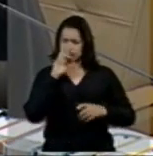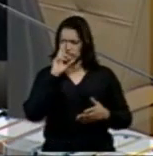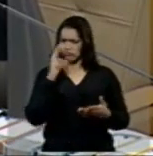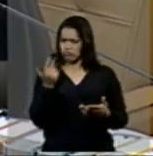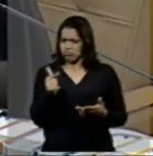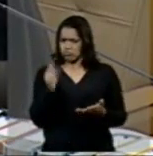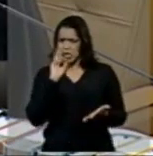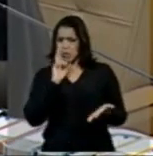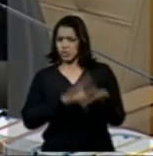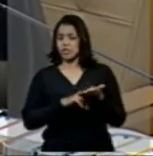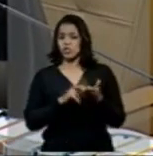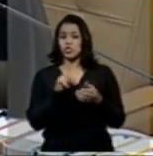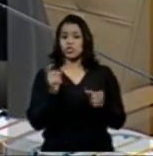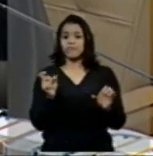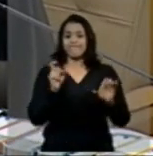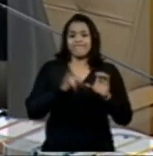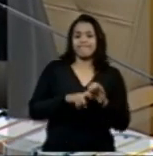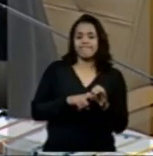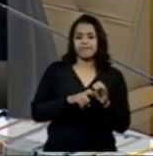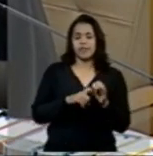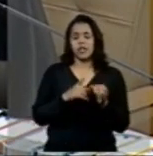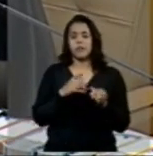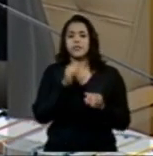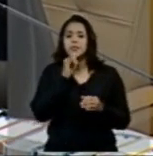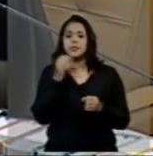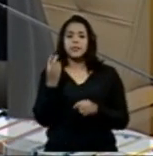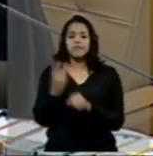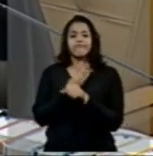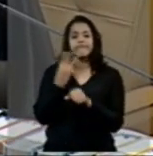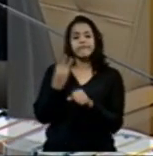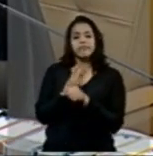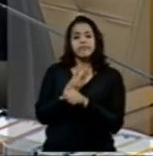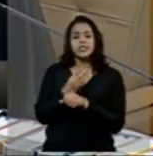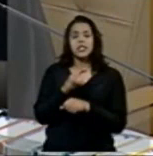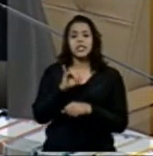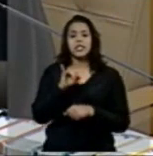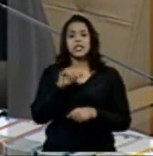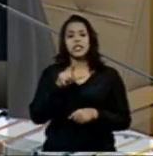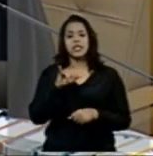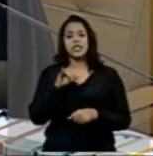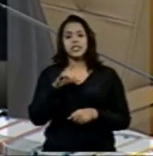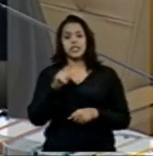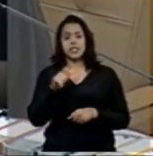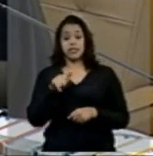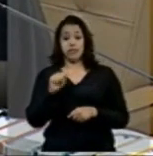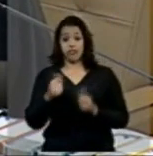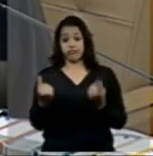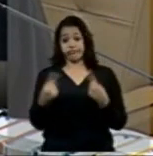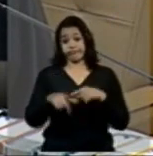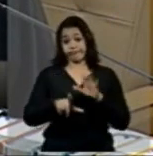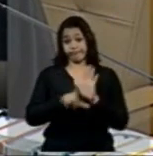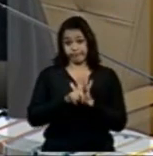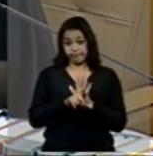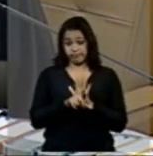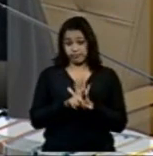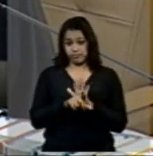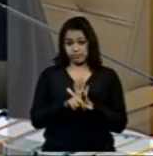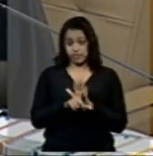reconhecimento de vínculo nos casos de terceirização ilícita, dada a